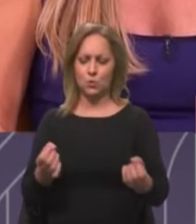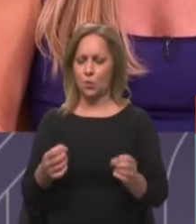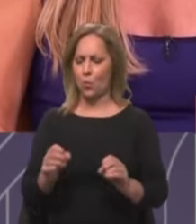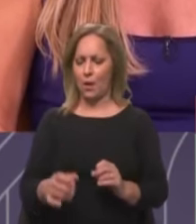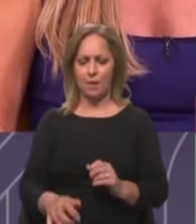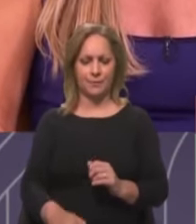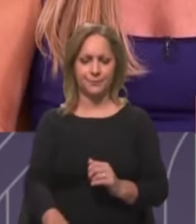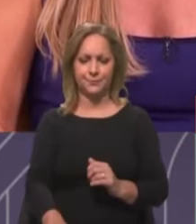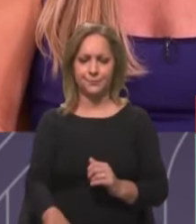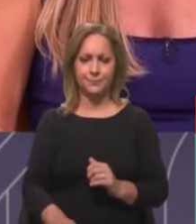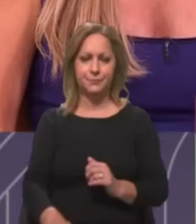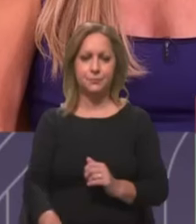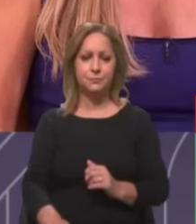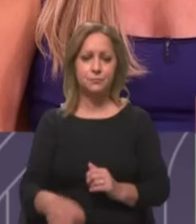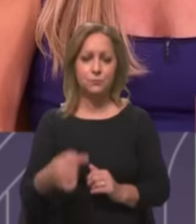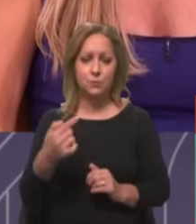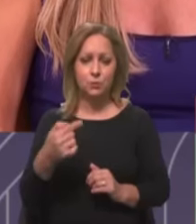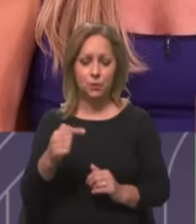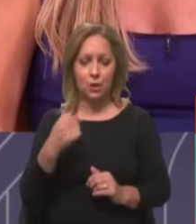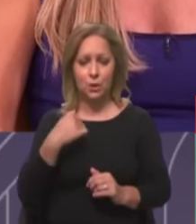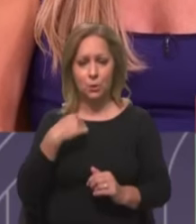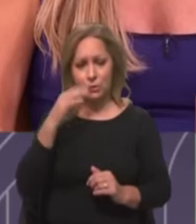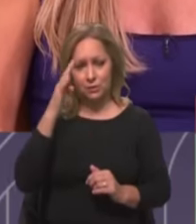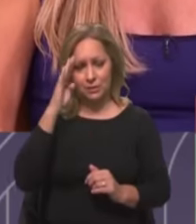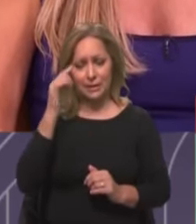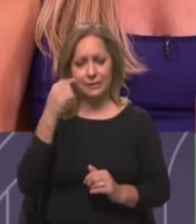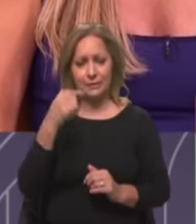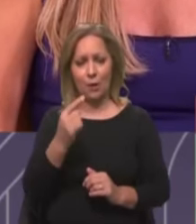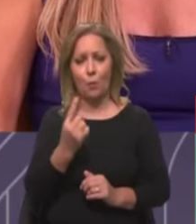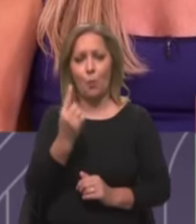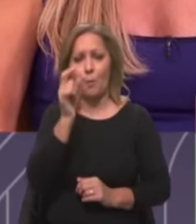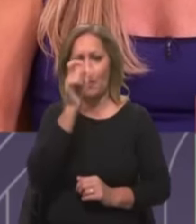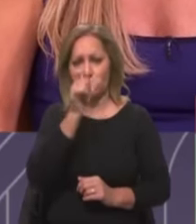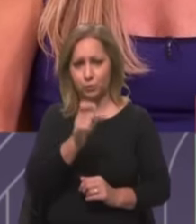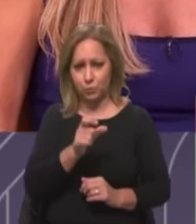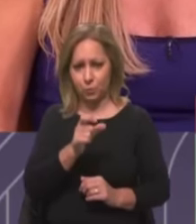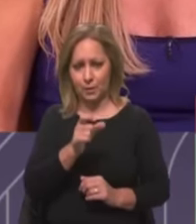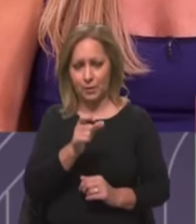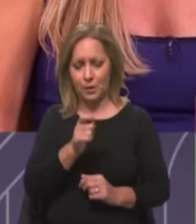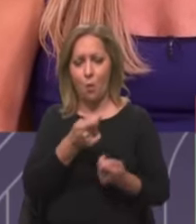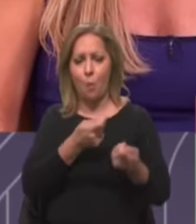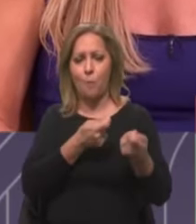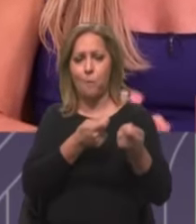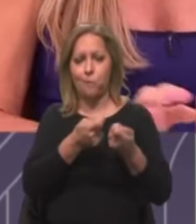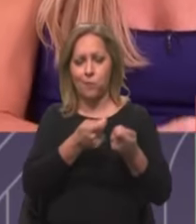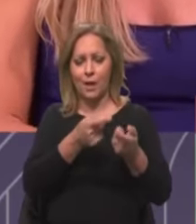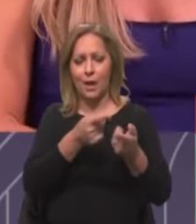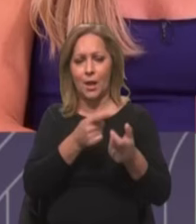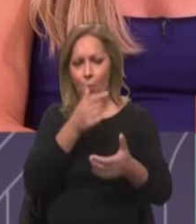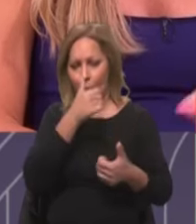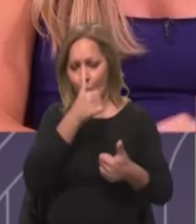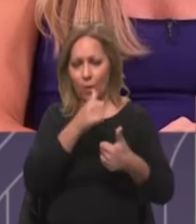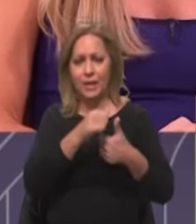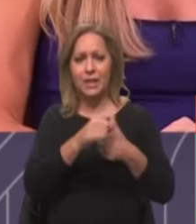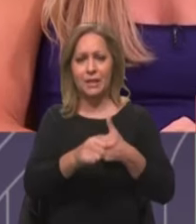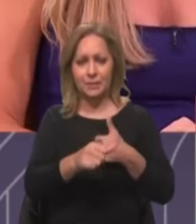Não. A única coisa que eu sei é que está alguém por trás e que é um inimigo